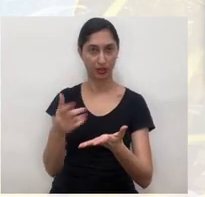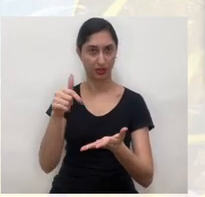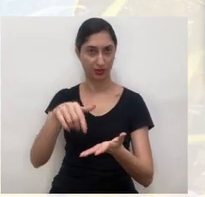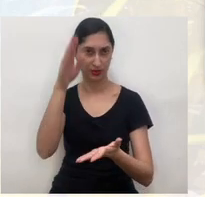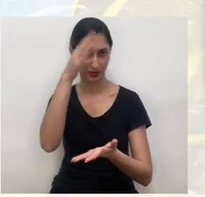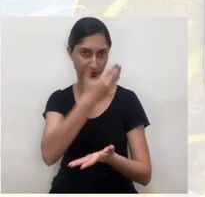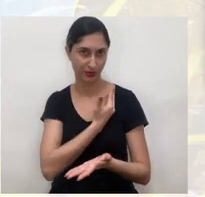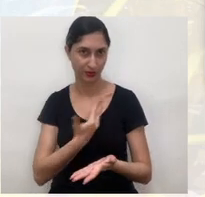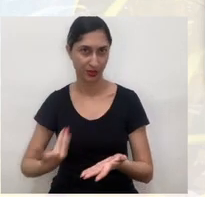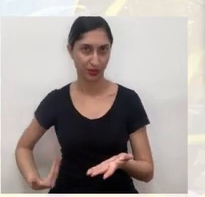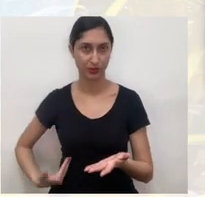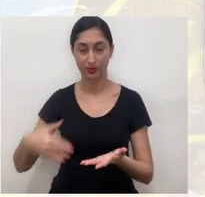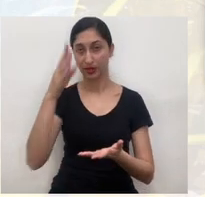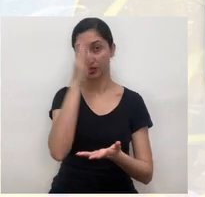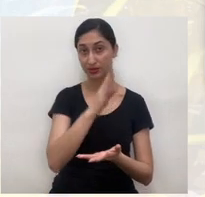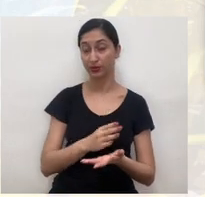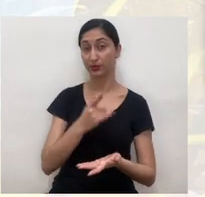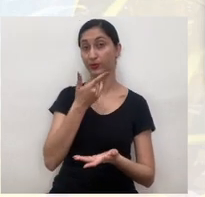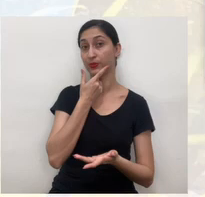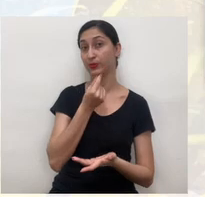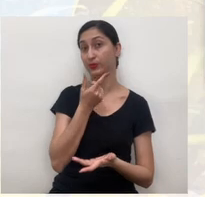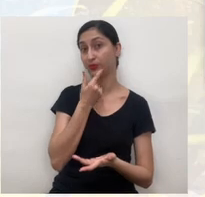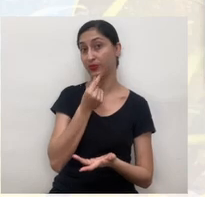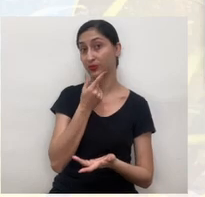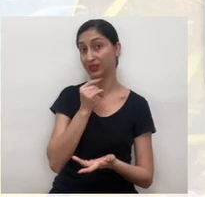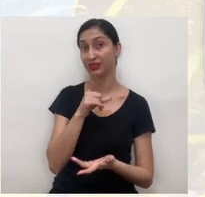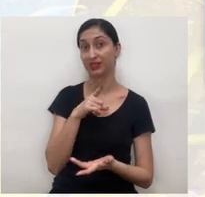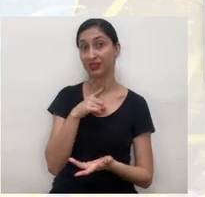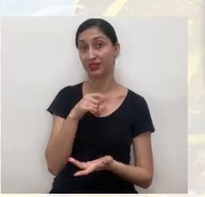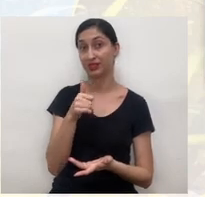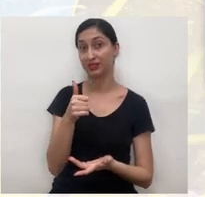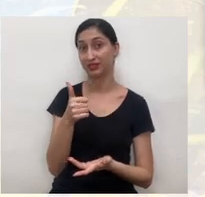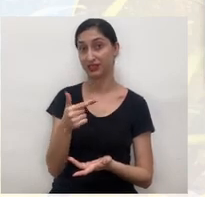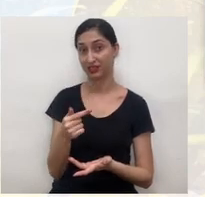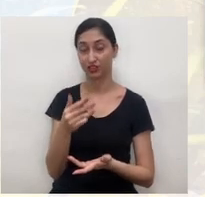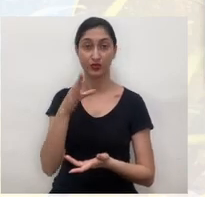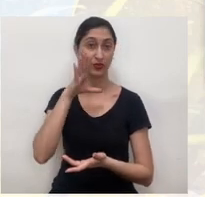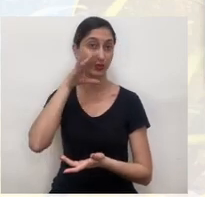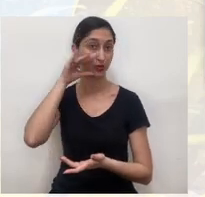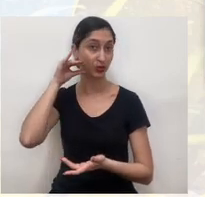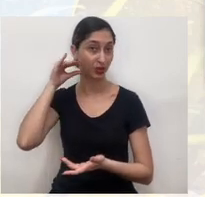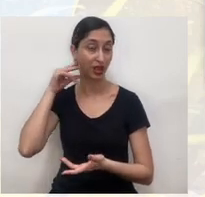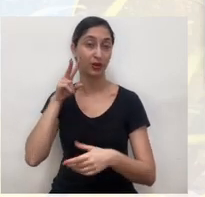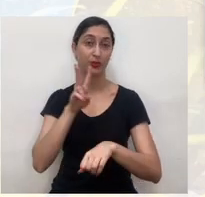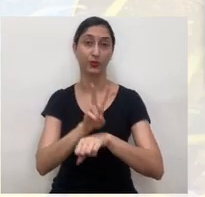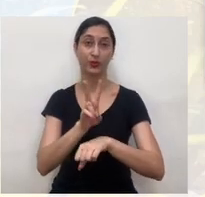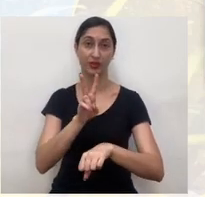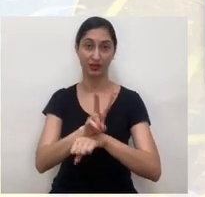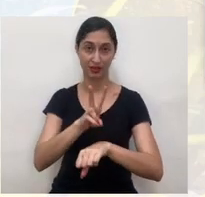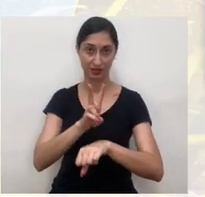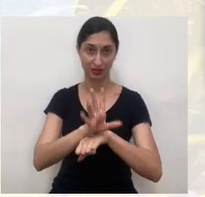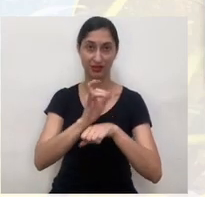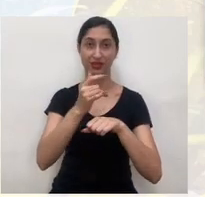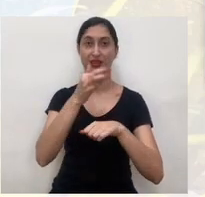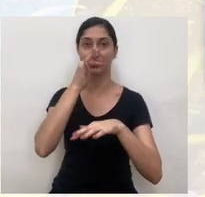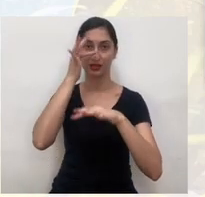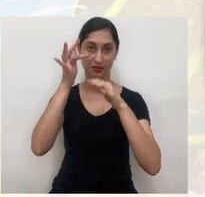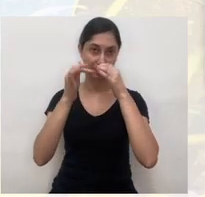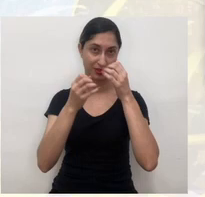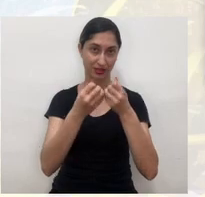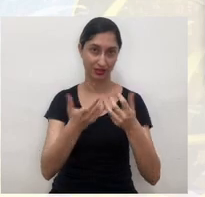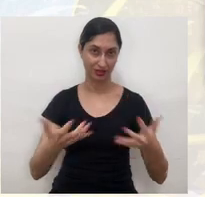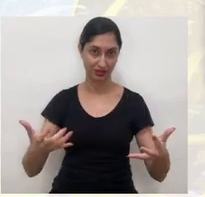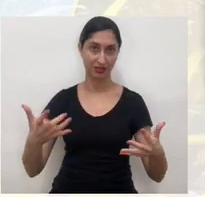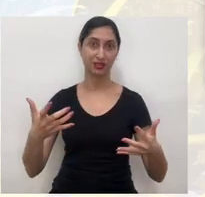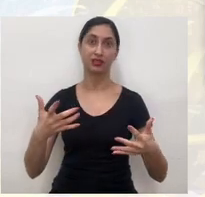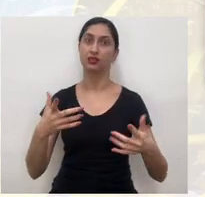ele sustentava 17 empregados lá cuidando das plantas. Era um peso enorme para carregar